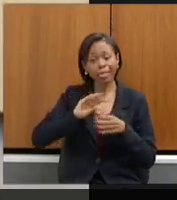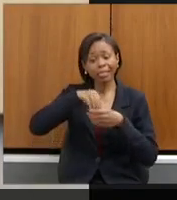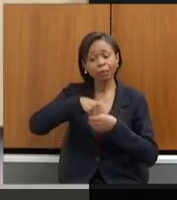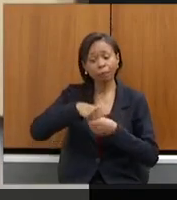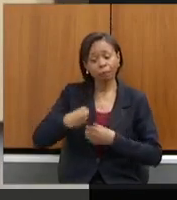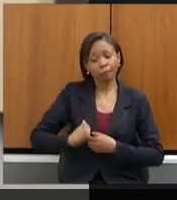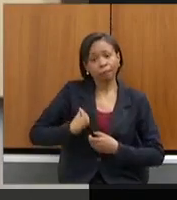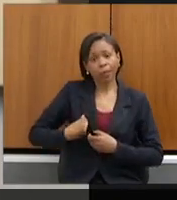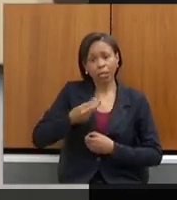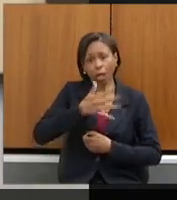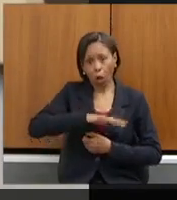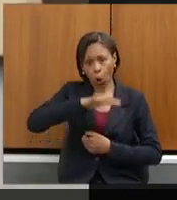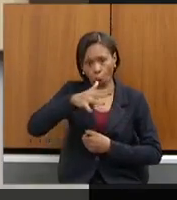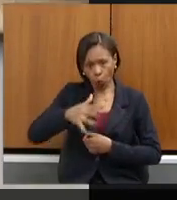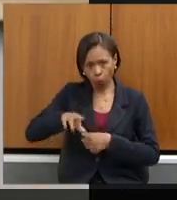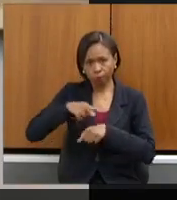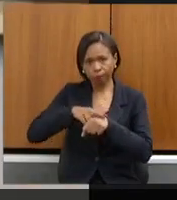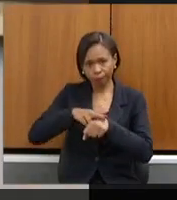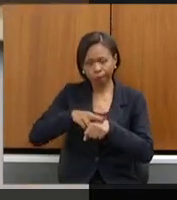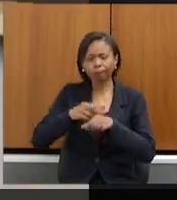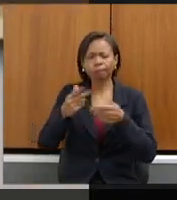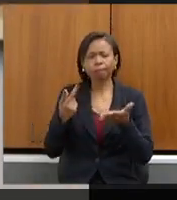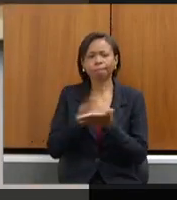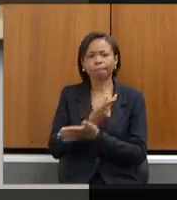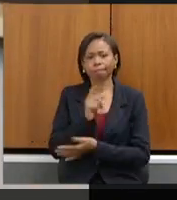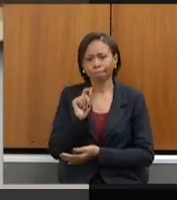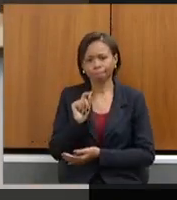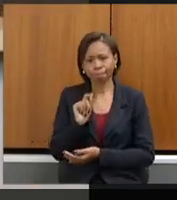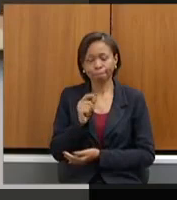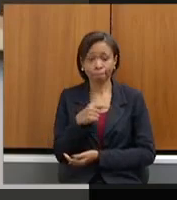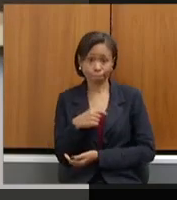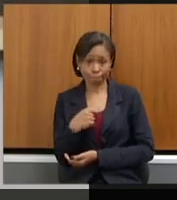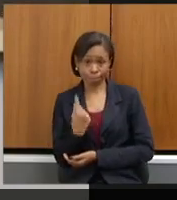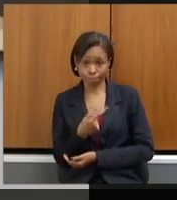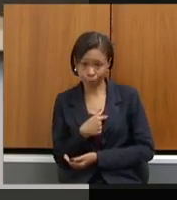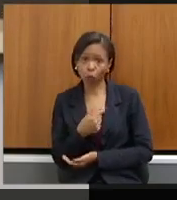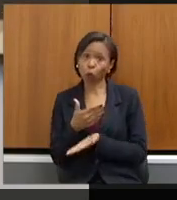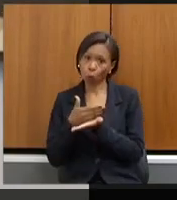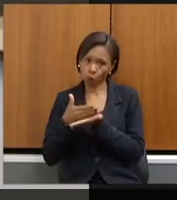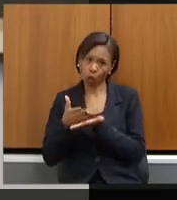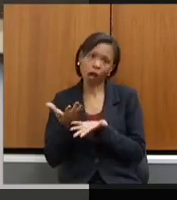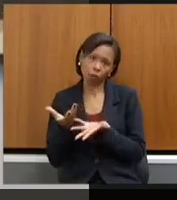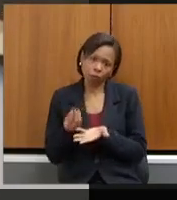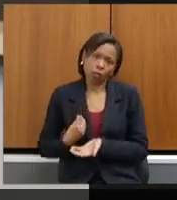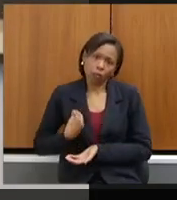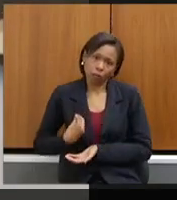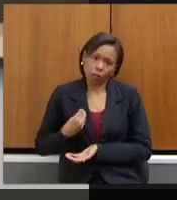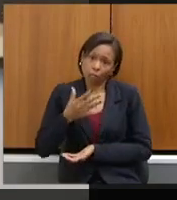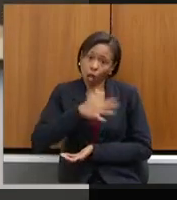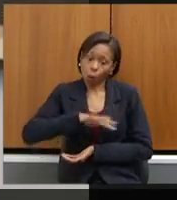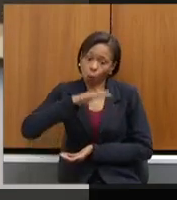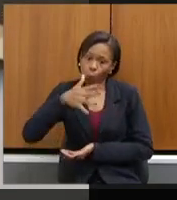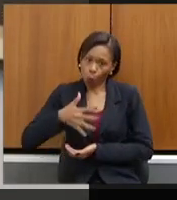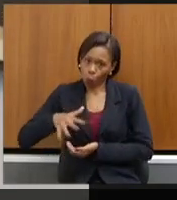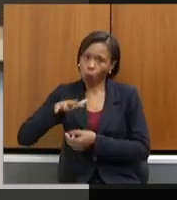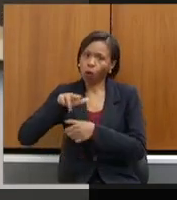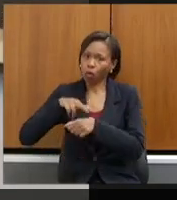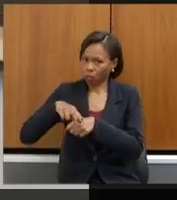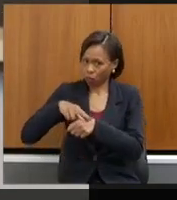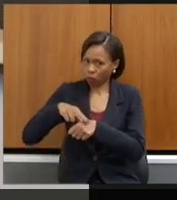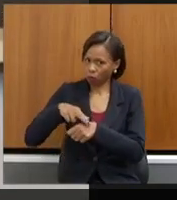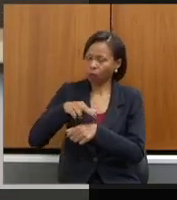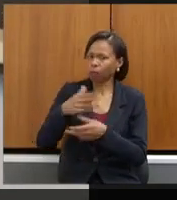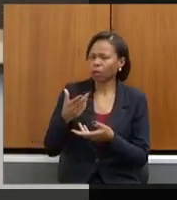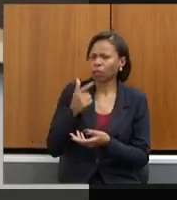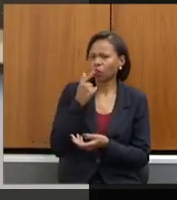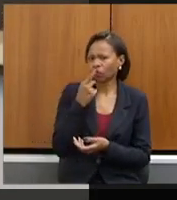e aí o que que aconteceu nós então é entrando na onda roxa mas eu queria falar com o senhor Quando o senhor